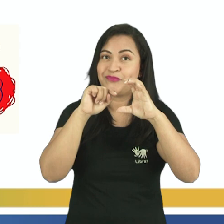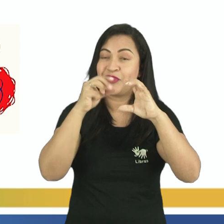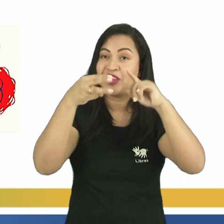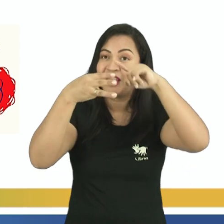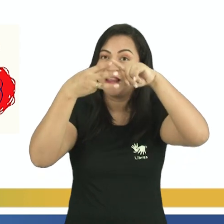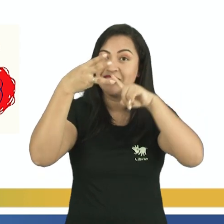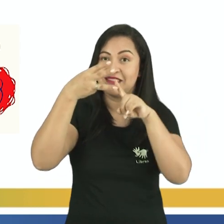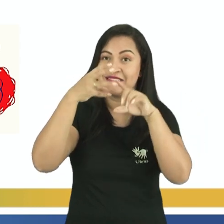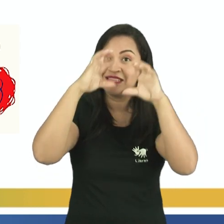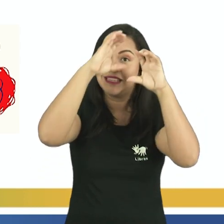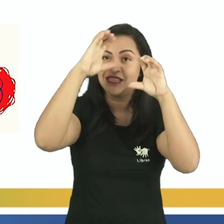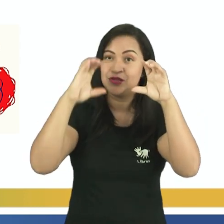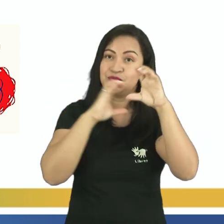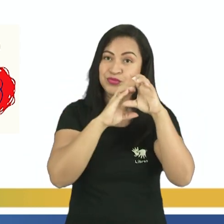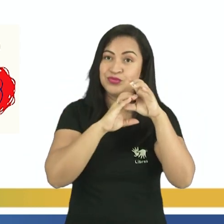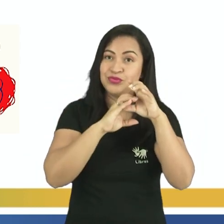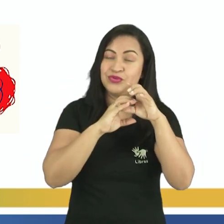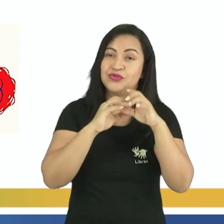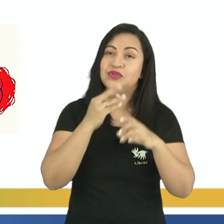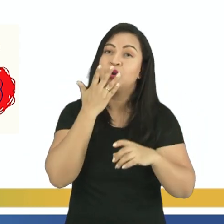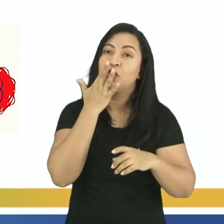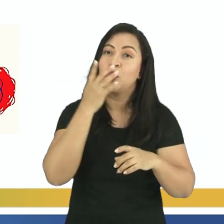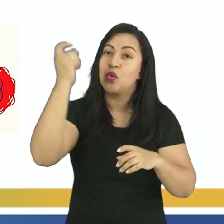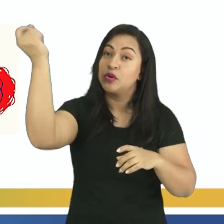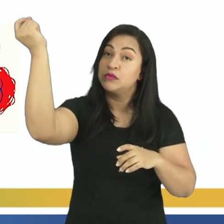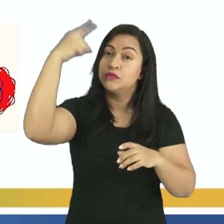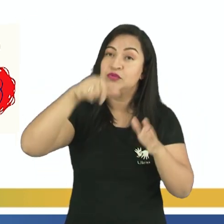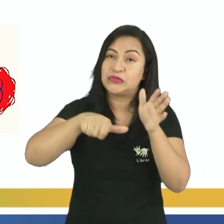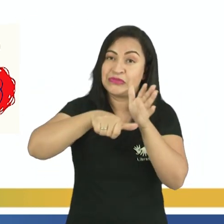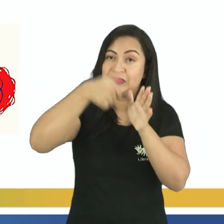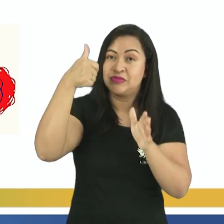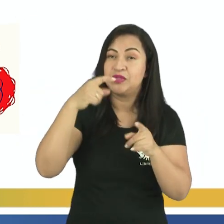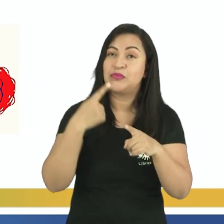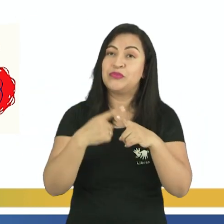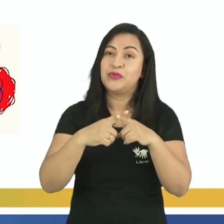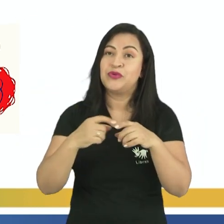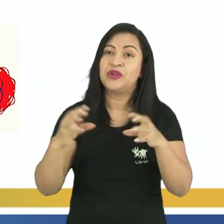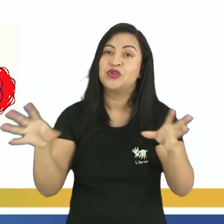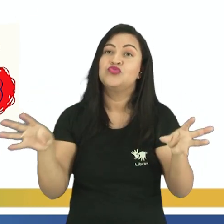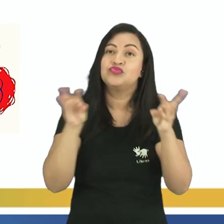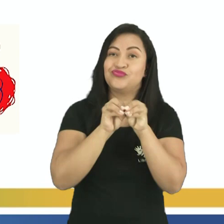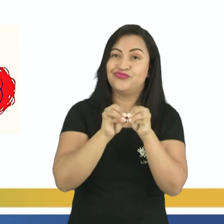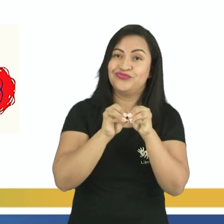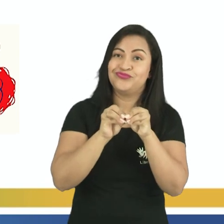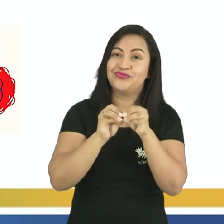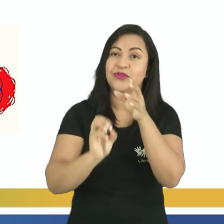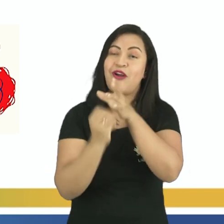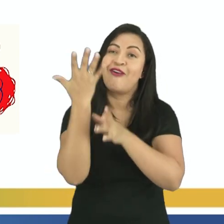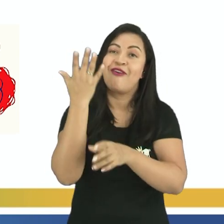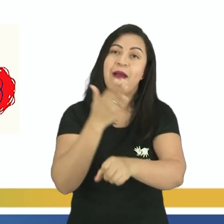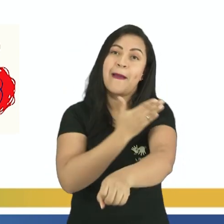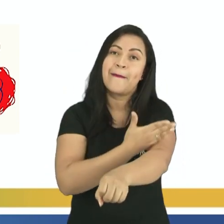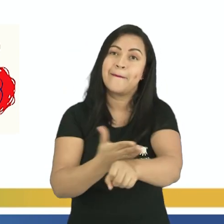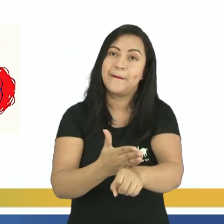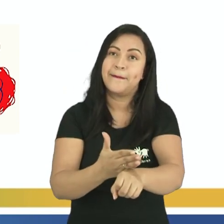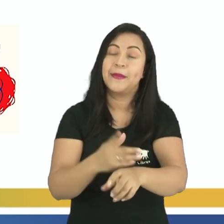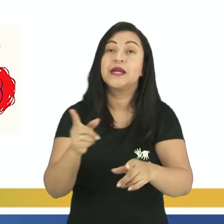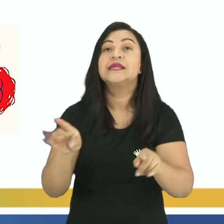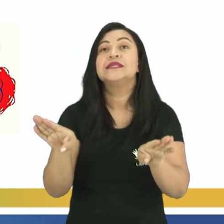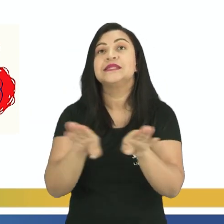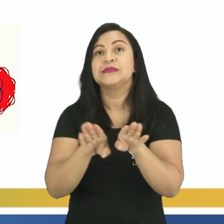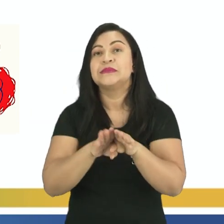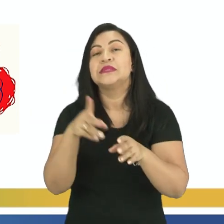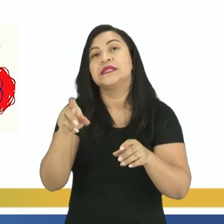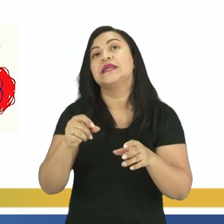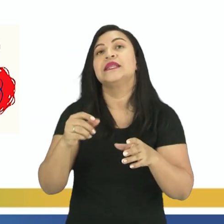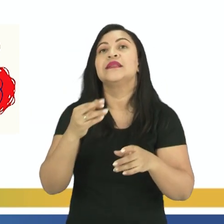que nós chamamos de cores luz primárias, porque juntas elas formam a luz branca. Mas nós temos as cores pigmento